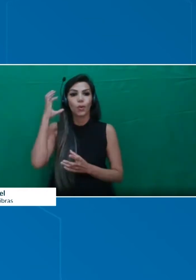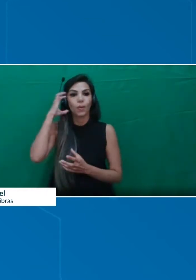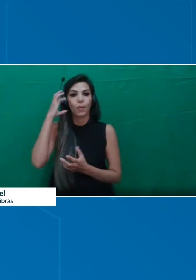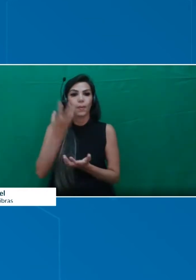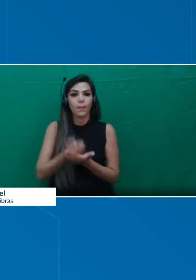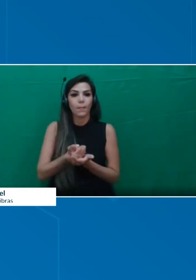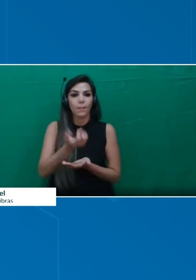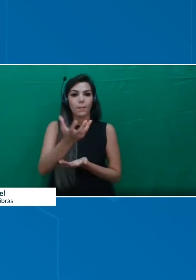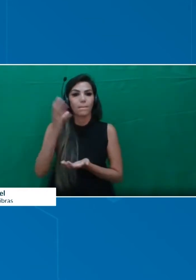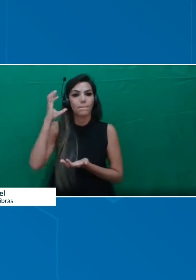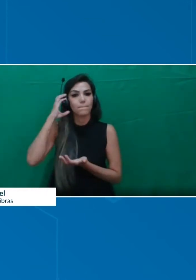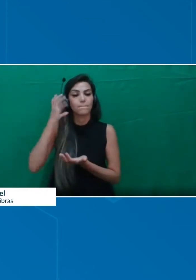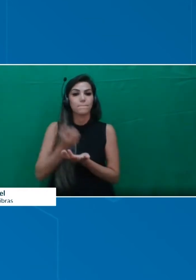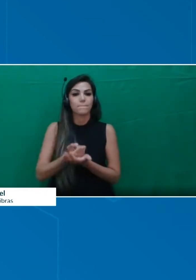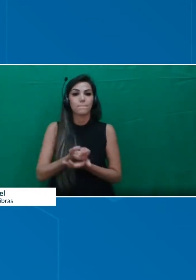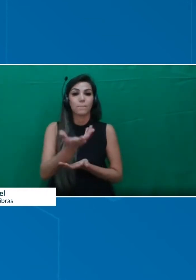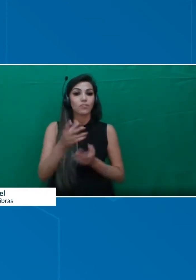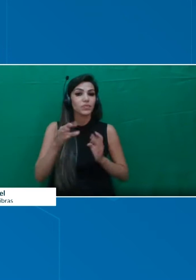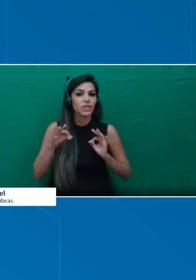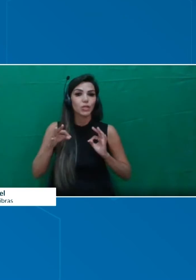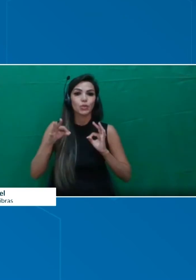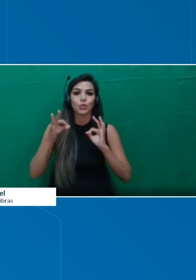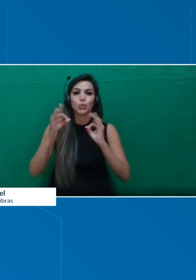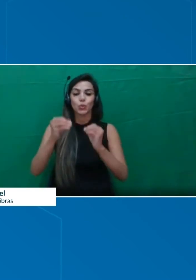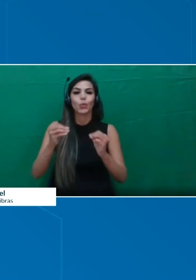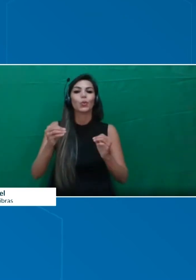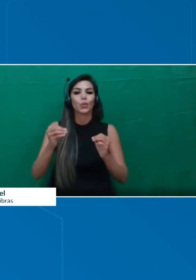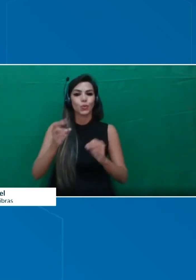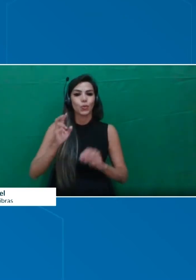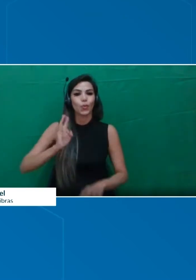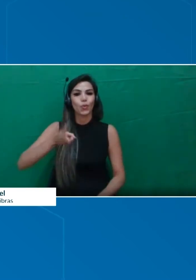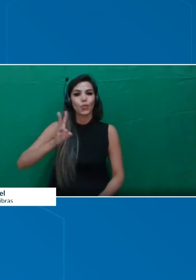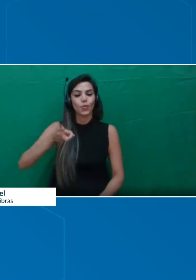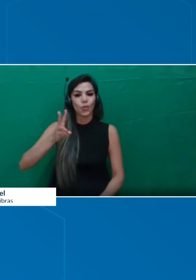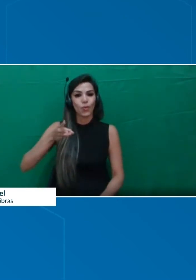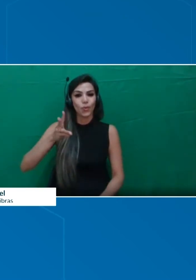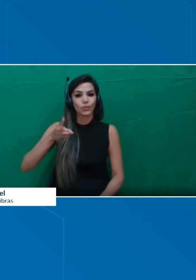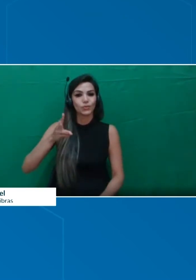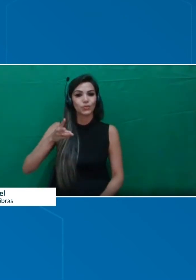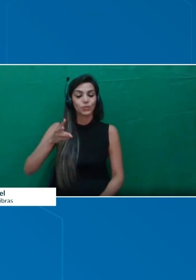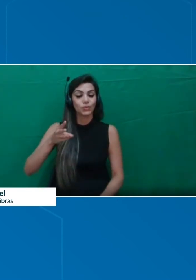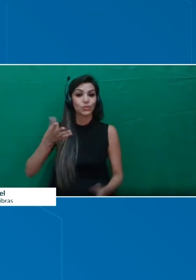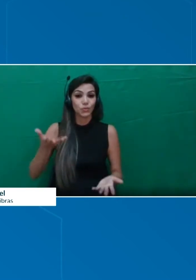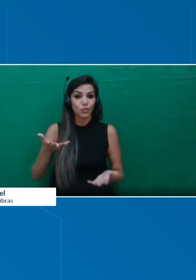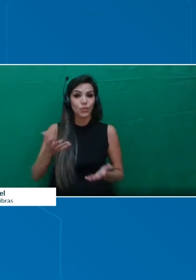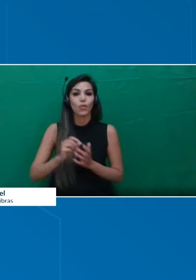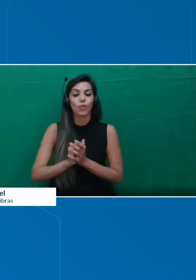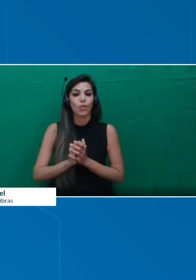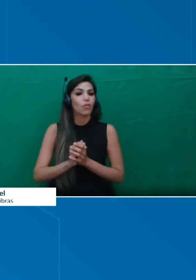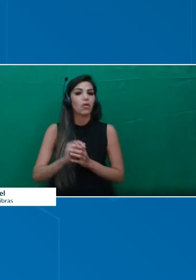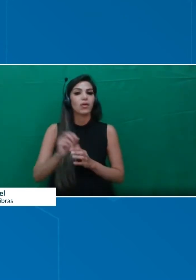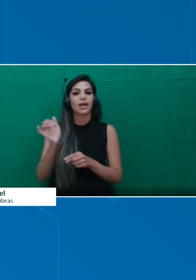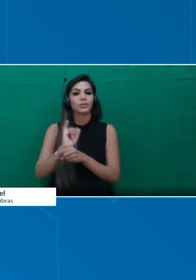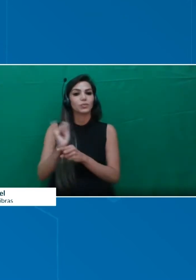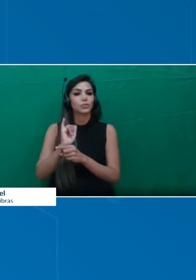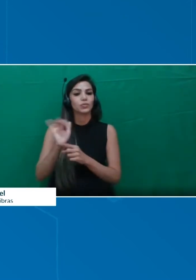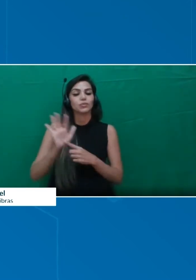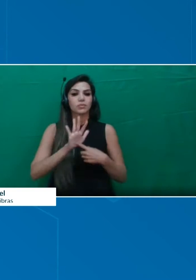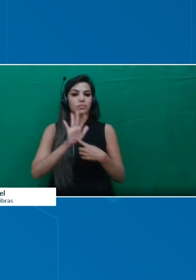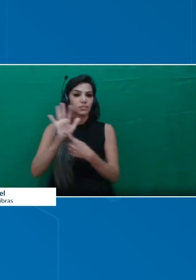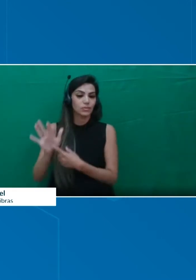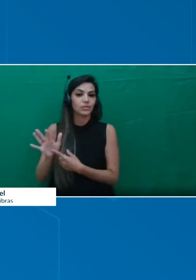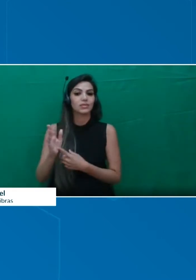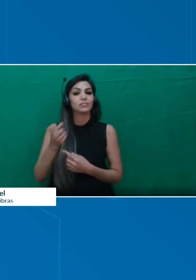atividades permaneceram disponíveis para o público, né? E, ao longo das lives, pela interlocução com os participantes, a gente